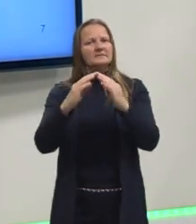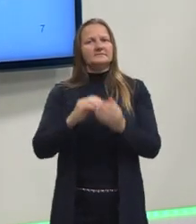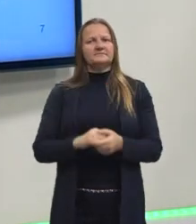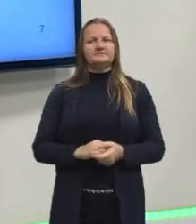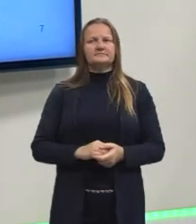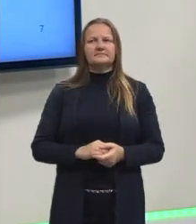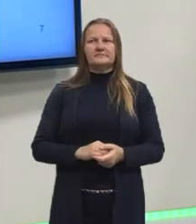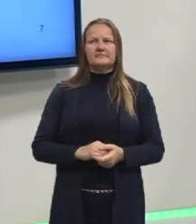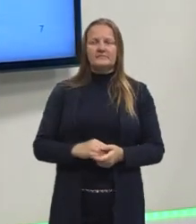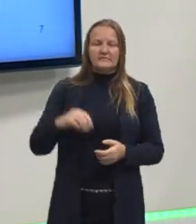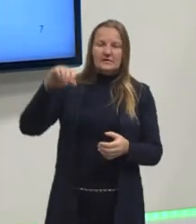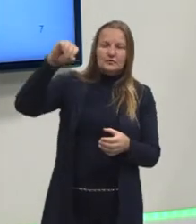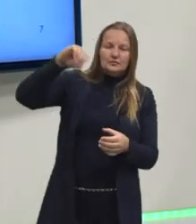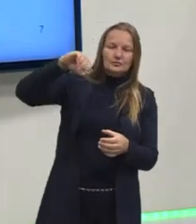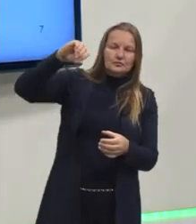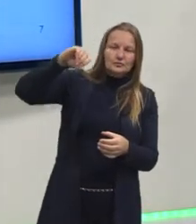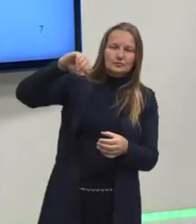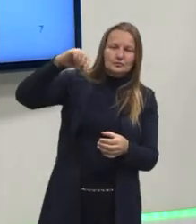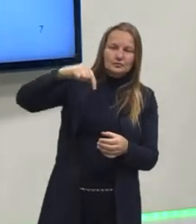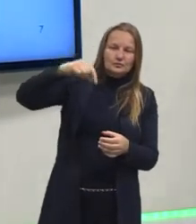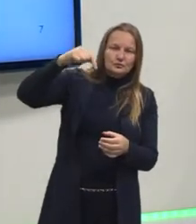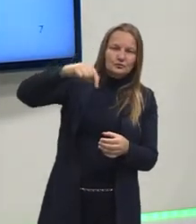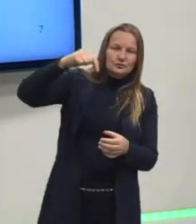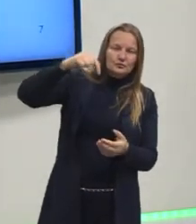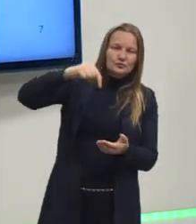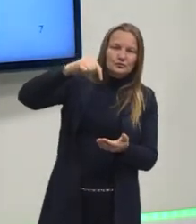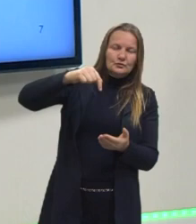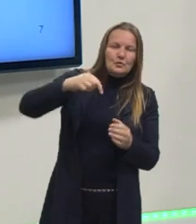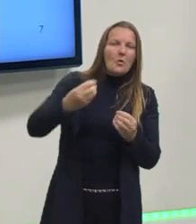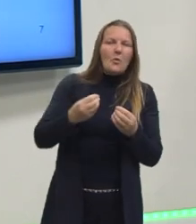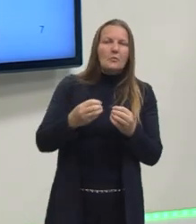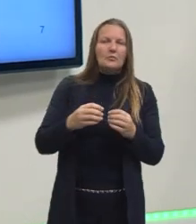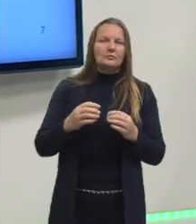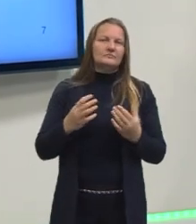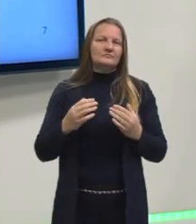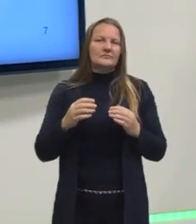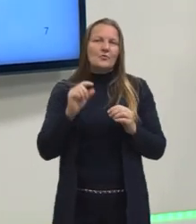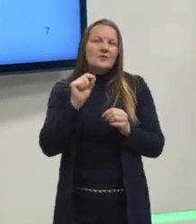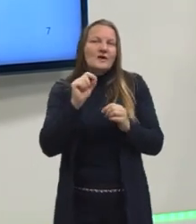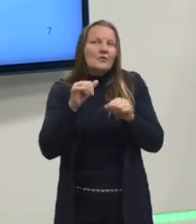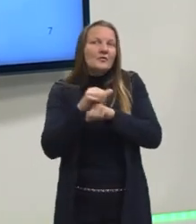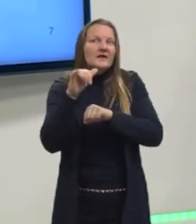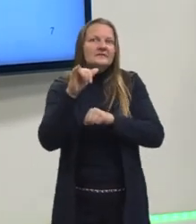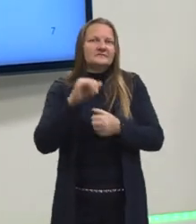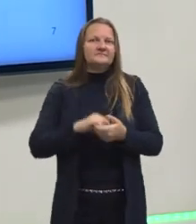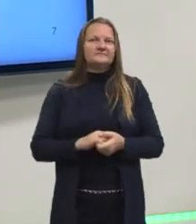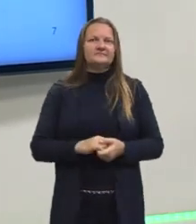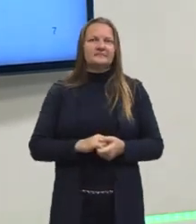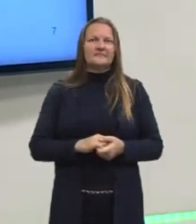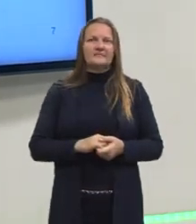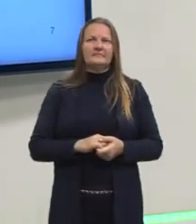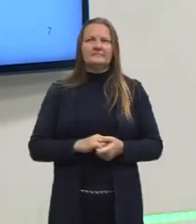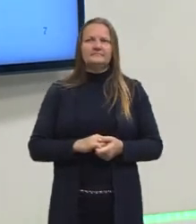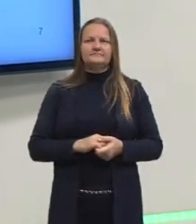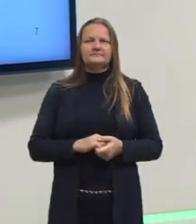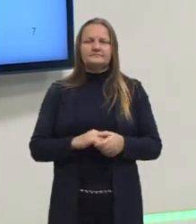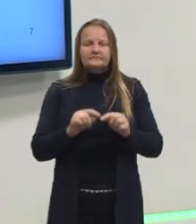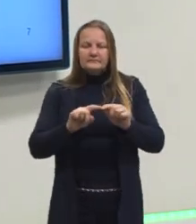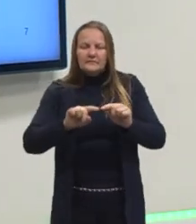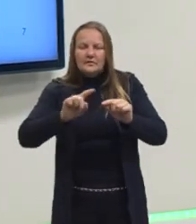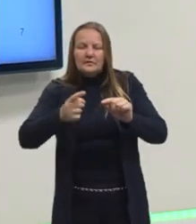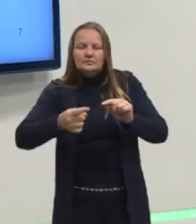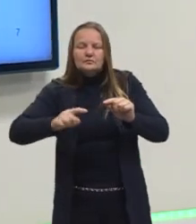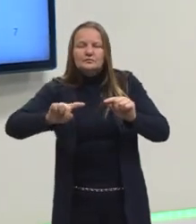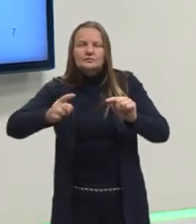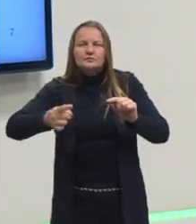uma bacia com água e começar a largar alguma coisinha dentro para ver como é que ela se comporta né ela cria então microondas ali dentro e